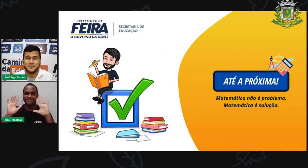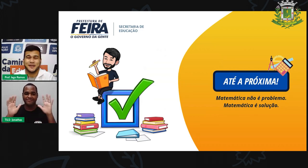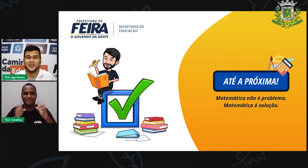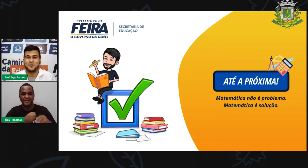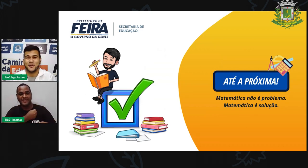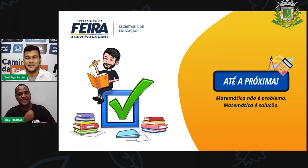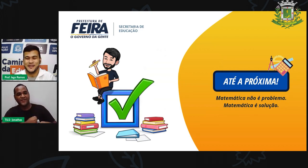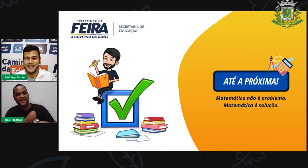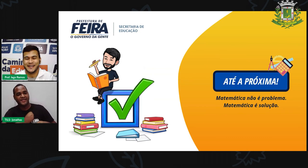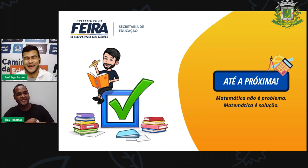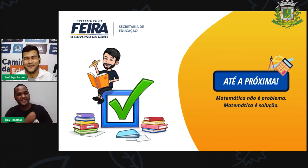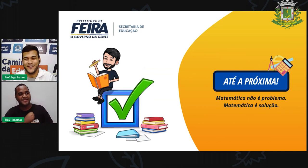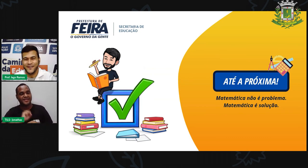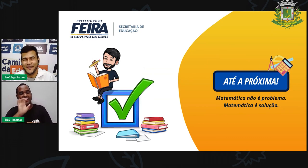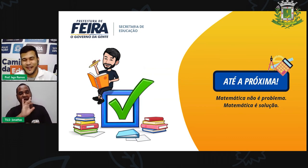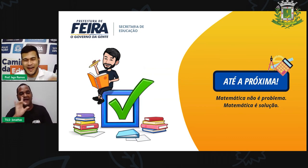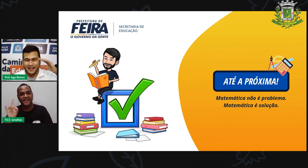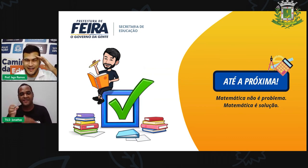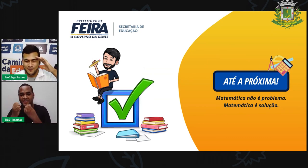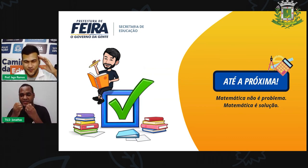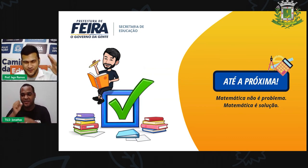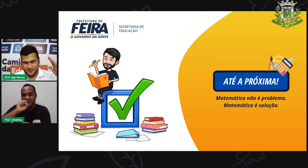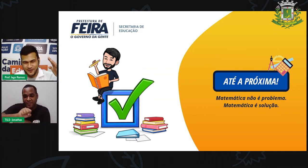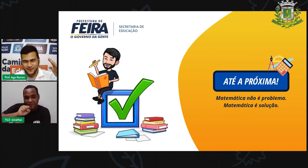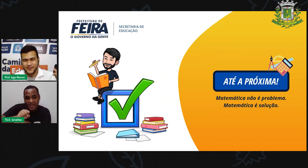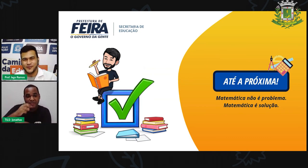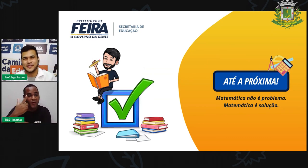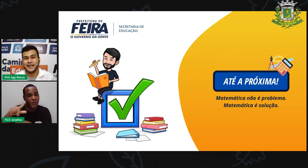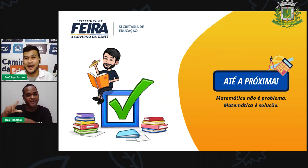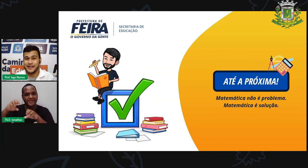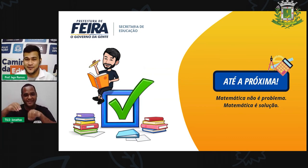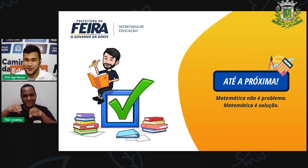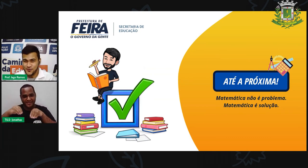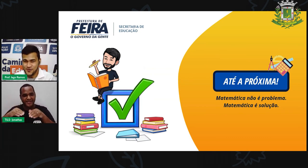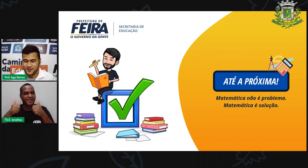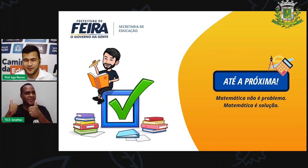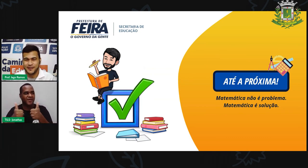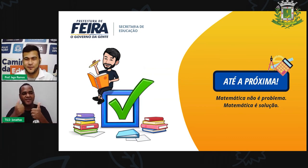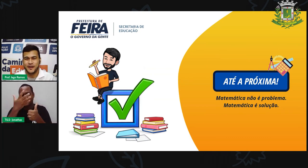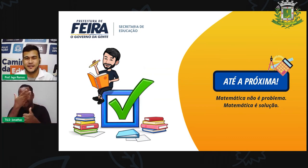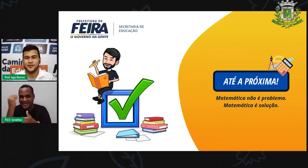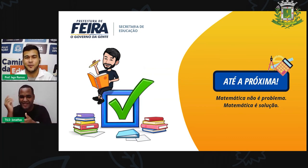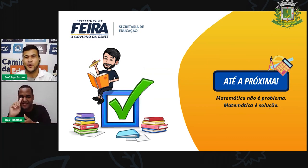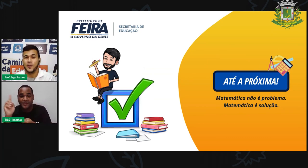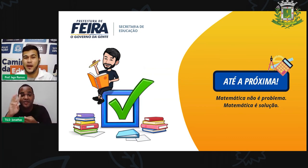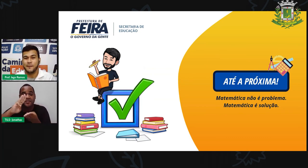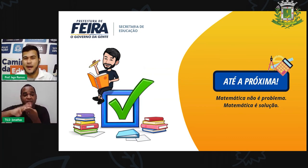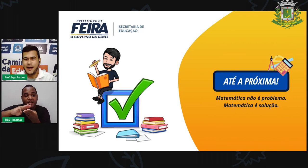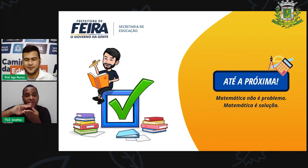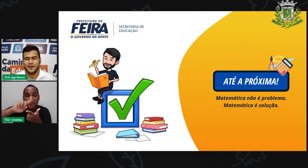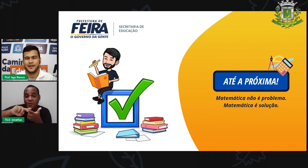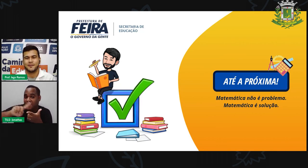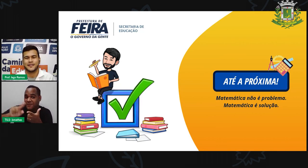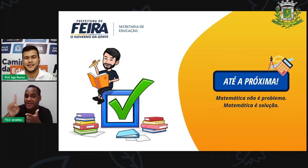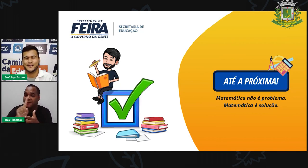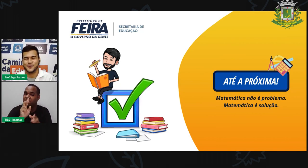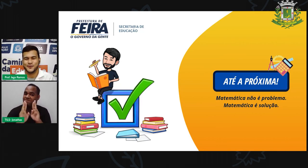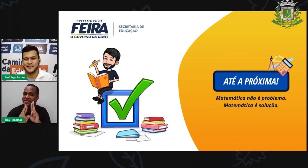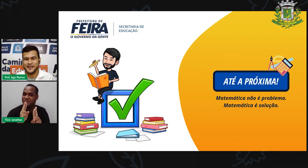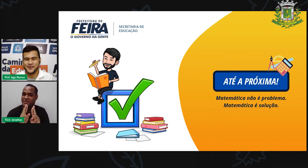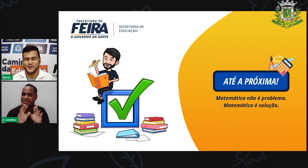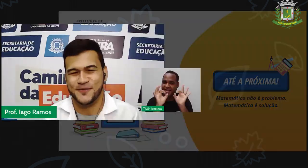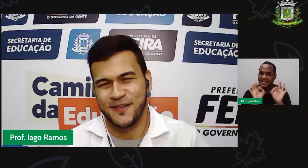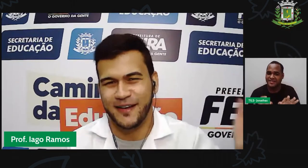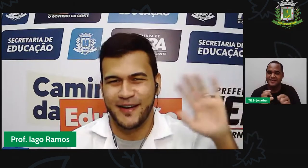saudade. Esperando a próxima. Tá bom? Até a próxima. Não esquece, viu? Matemática não é problema. Matemática é